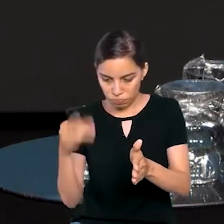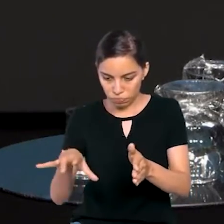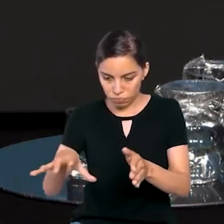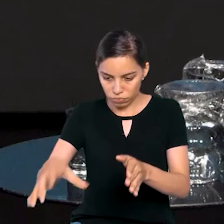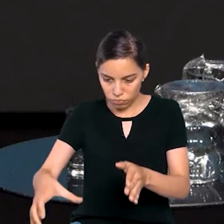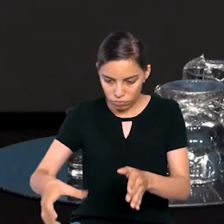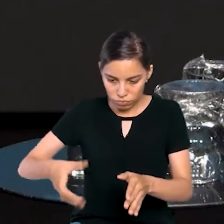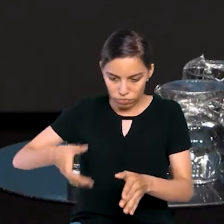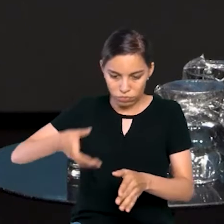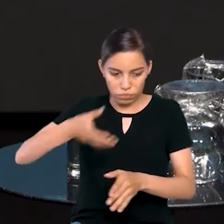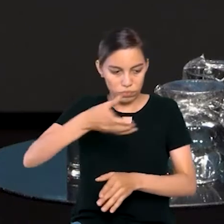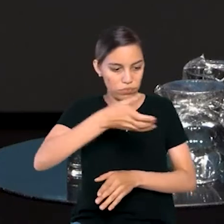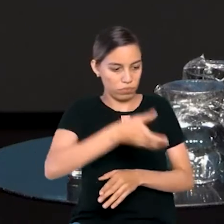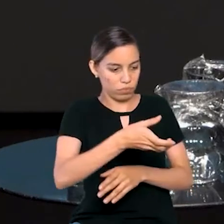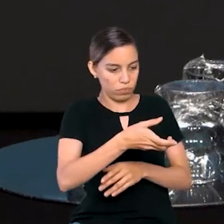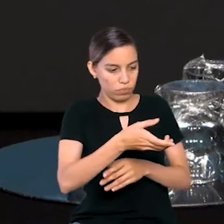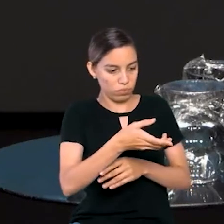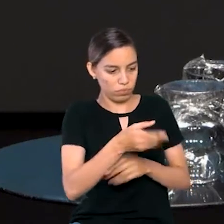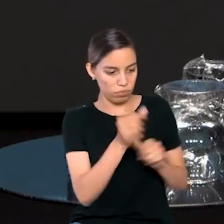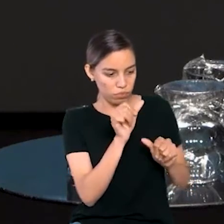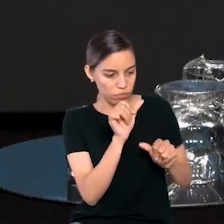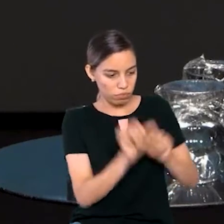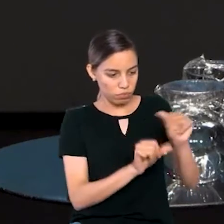consegue extrair